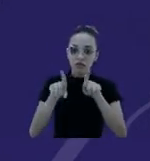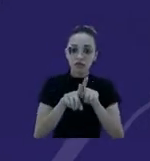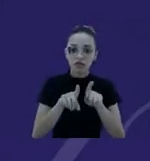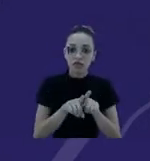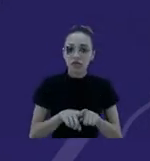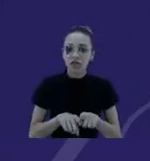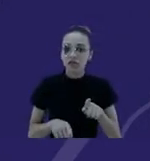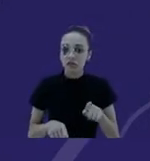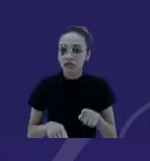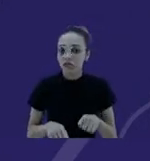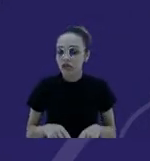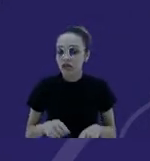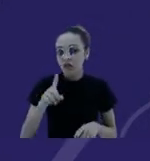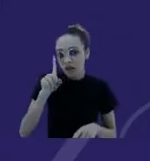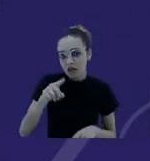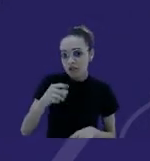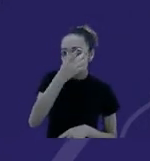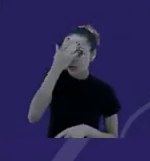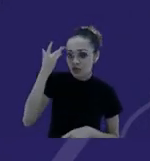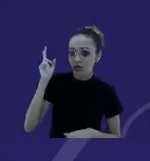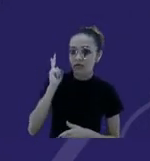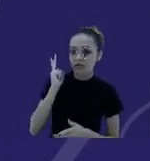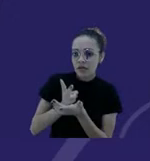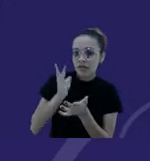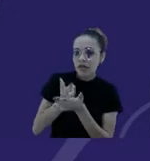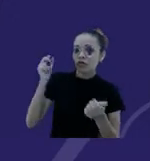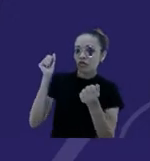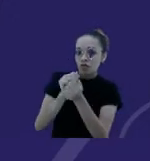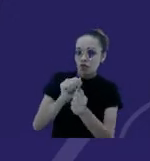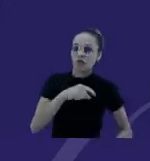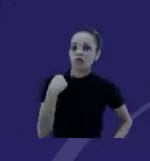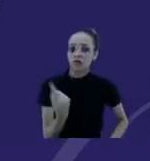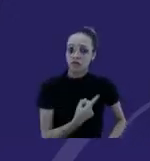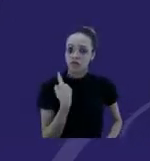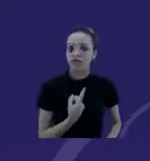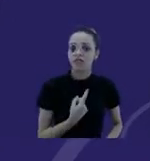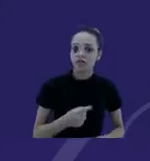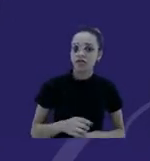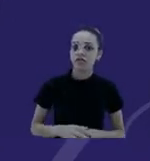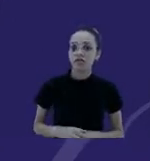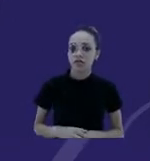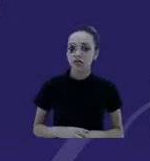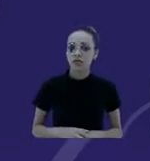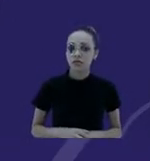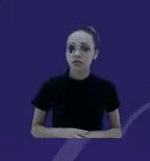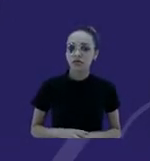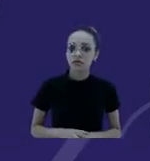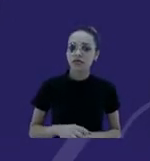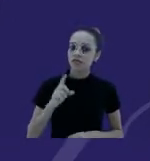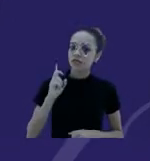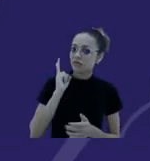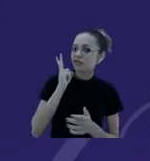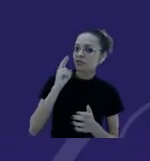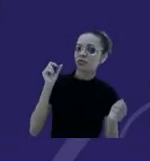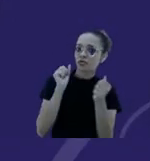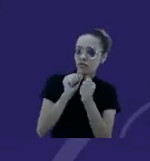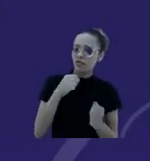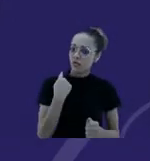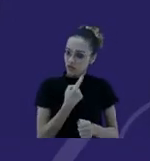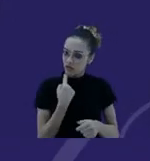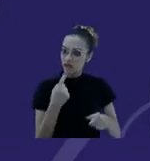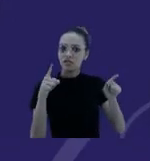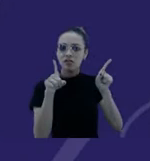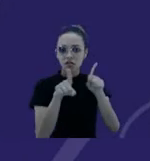são as figuras que sempre estiveram junto com a gente, né? Eles estiveram sempre junto com a gente e também,